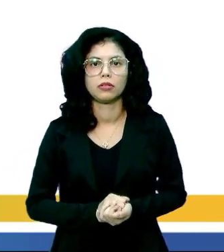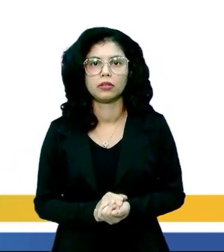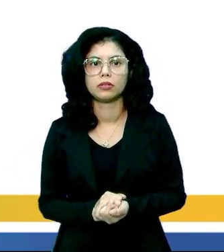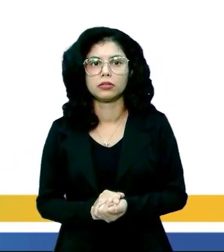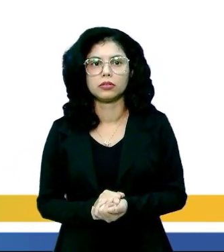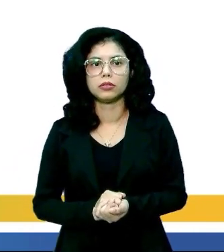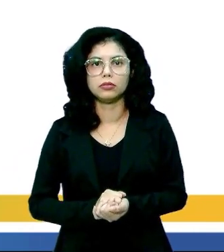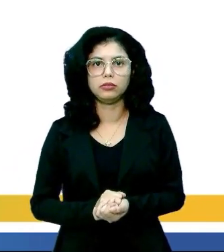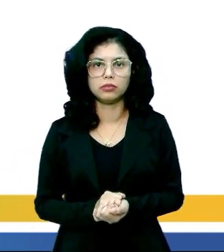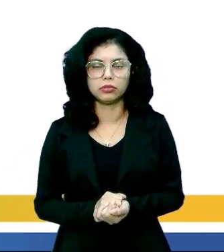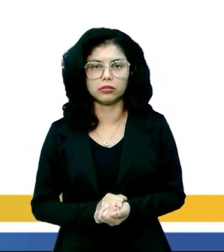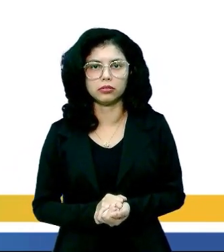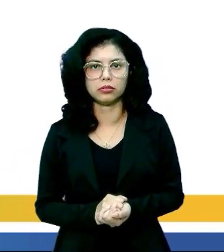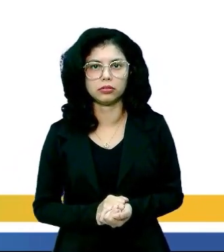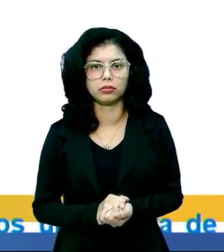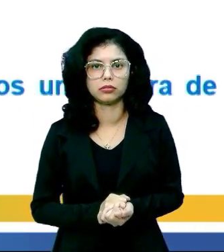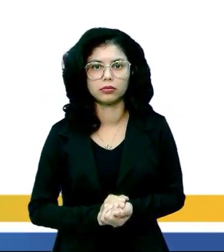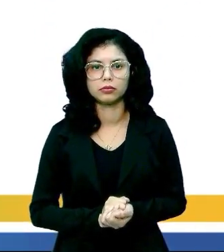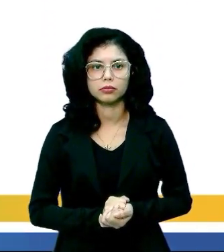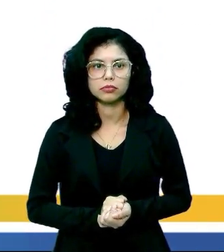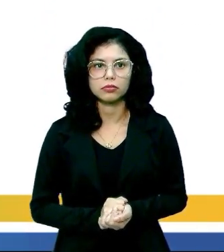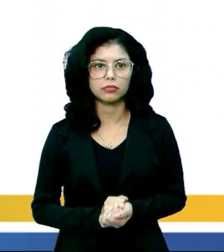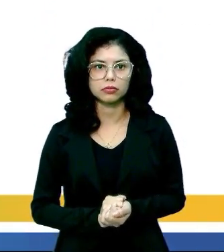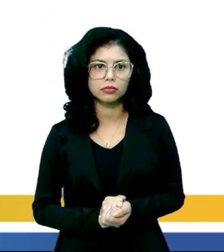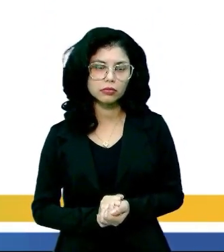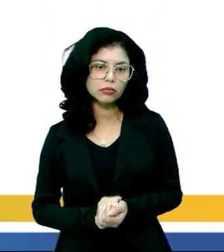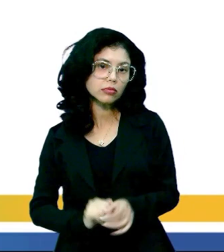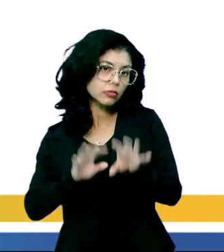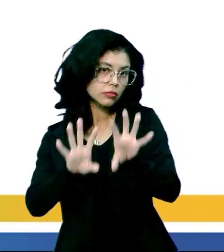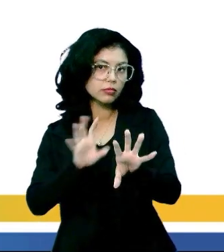297 são O positivos.